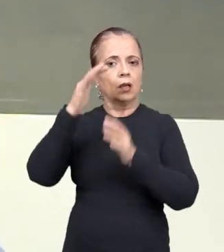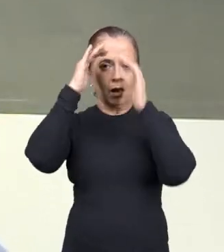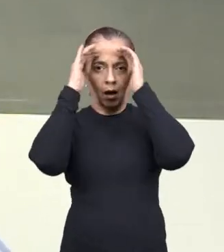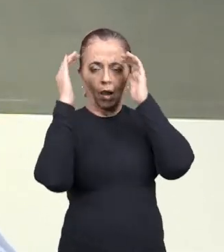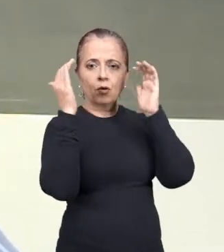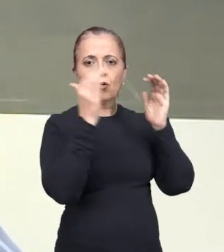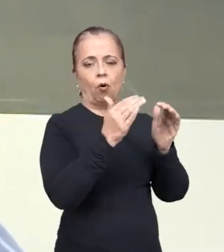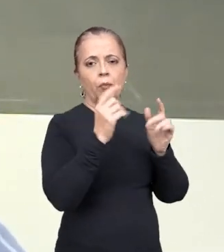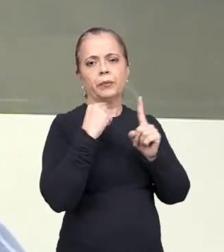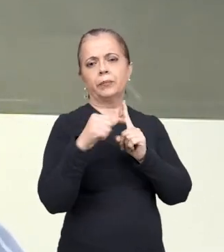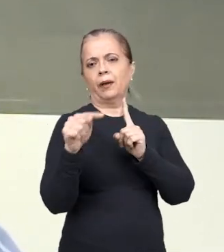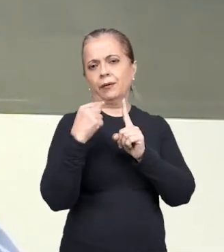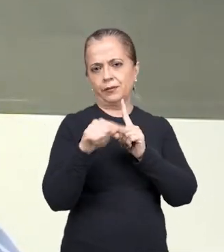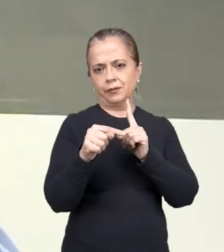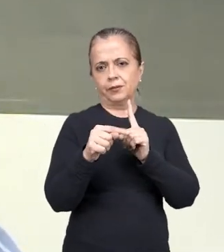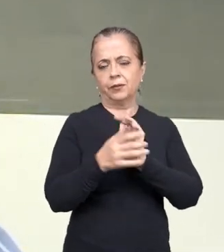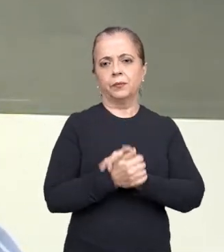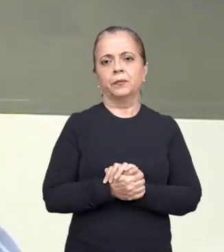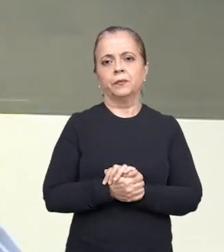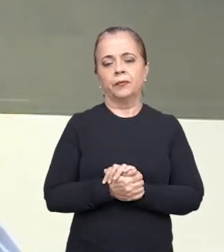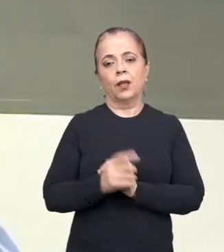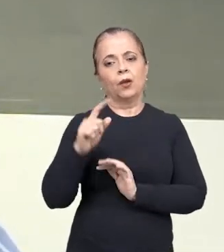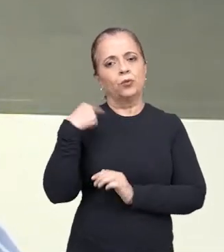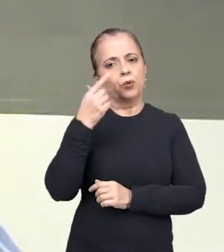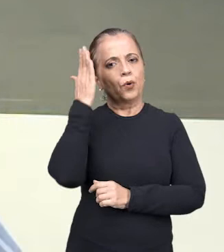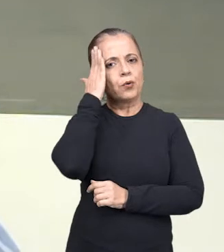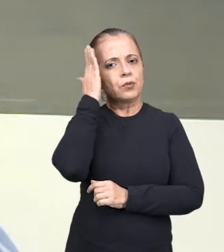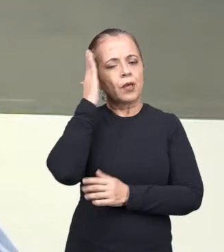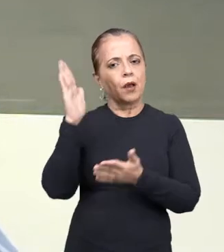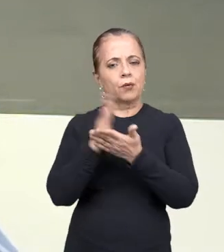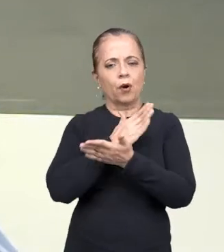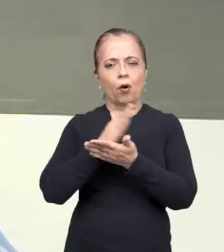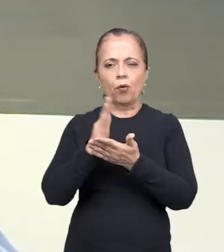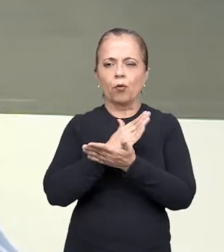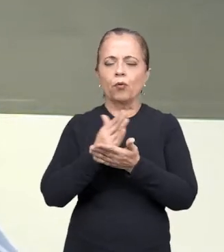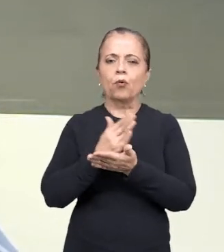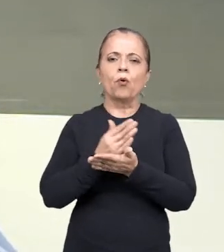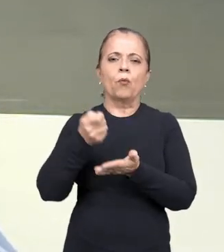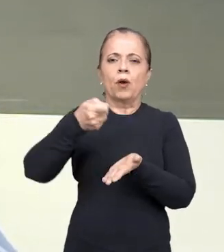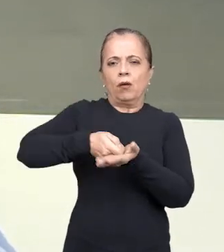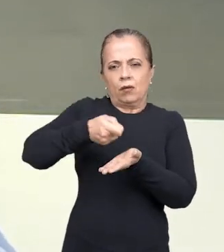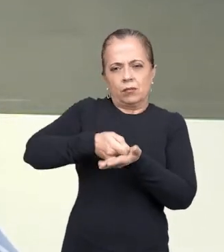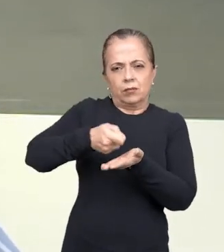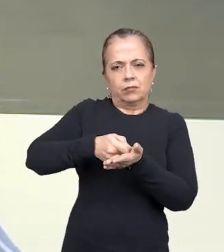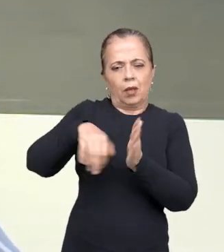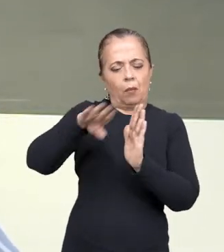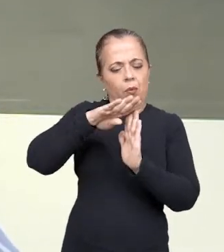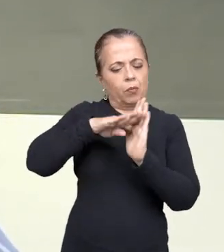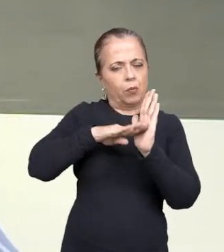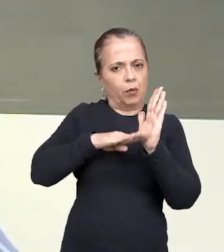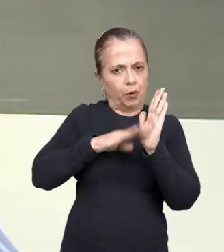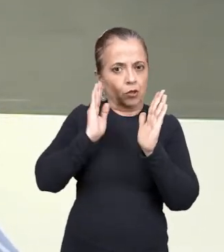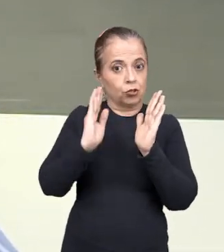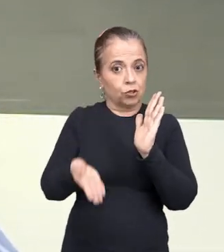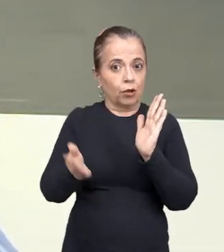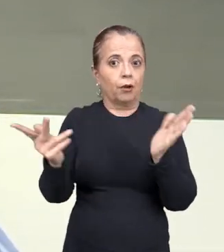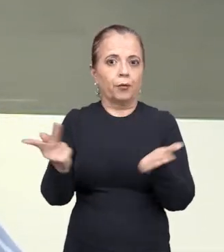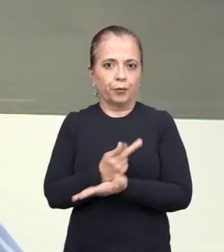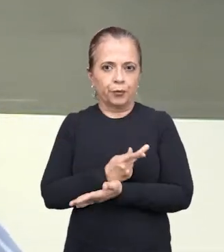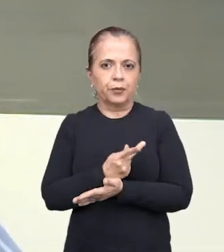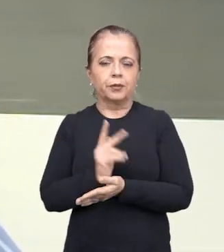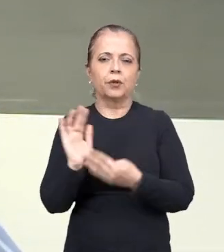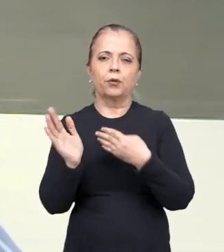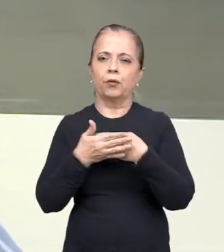sendo cumpridas parcialmente, né? A gente sabe que algumas medidas restritivas foram